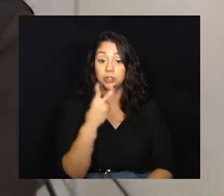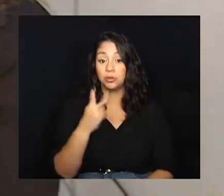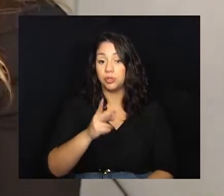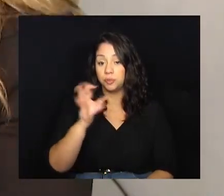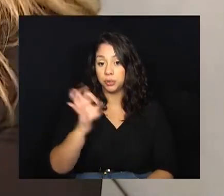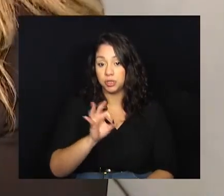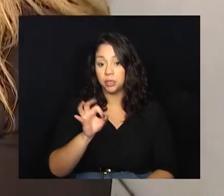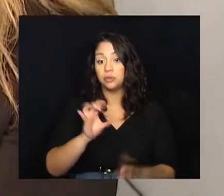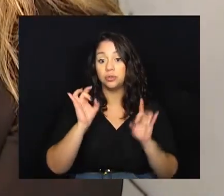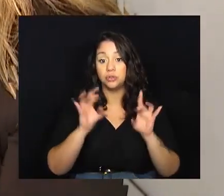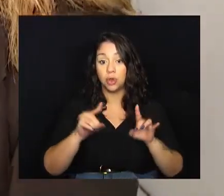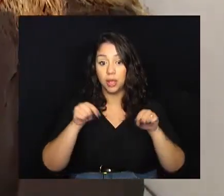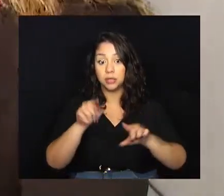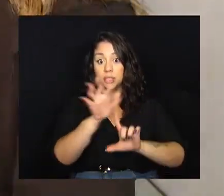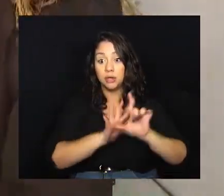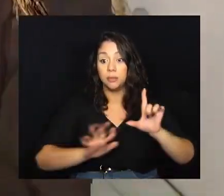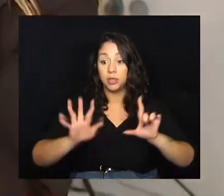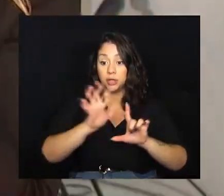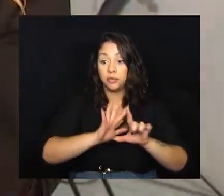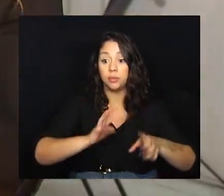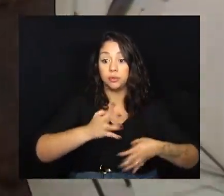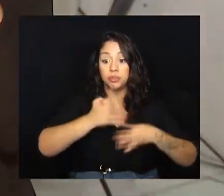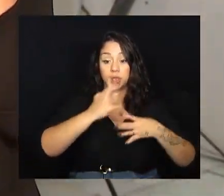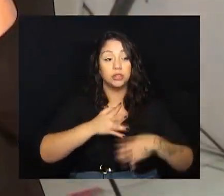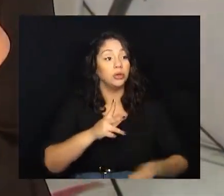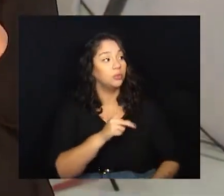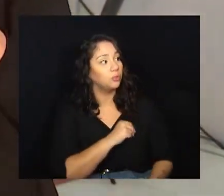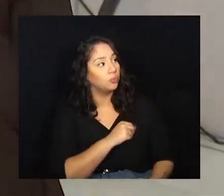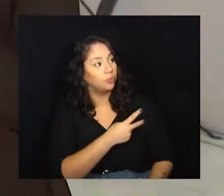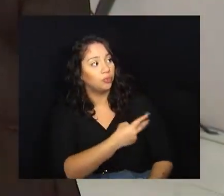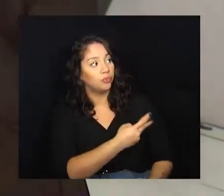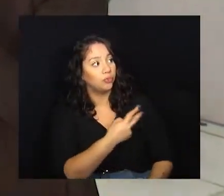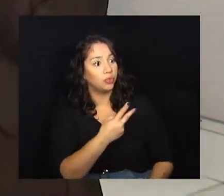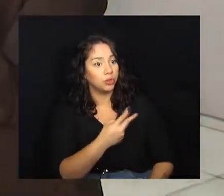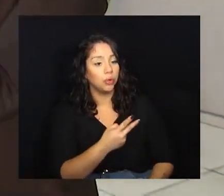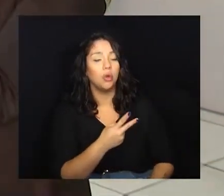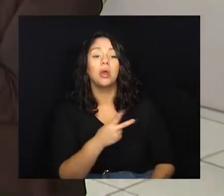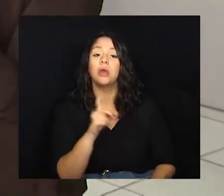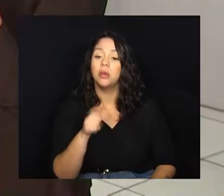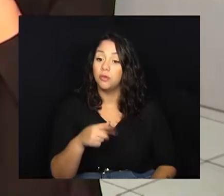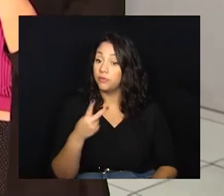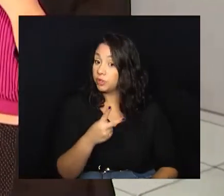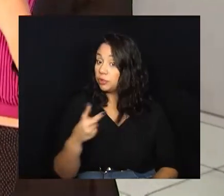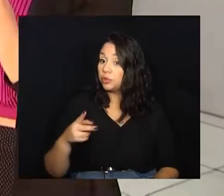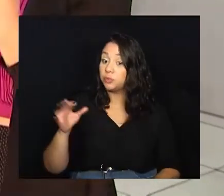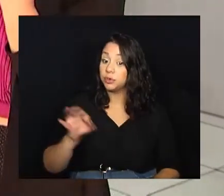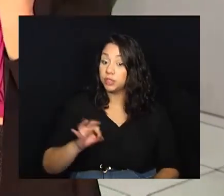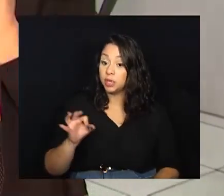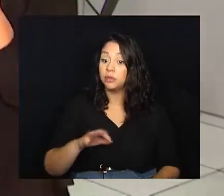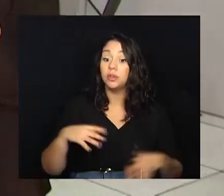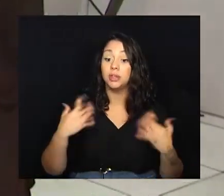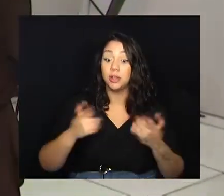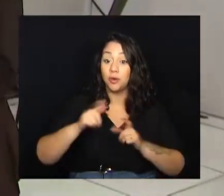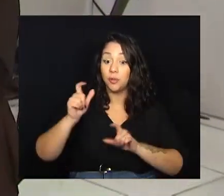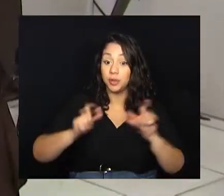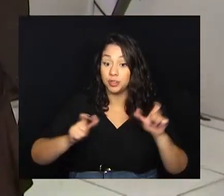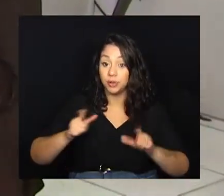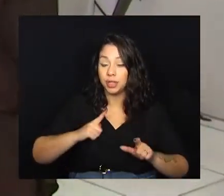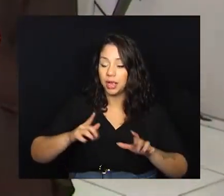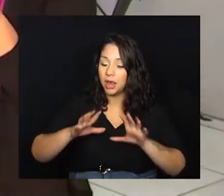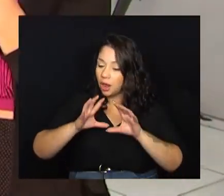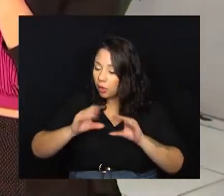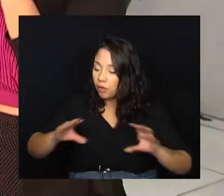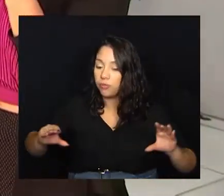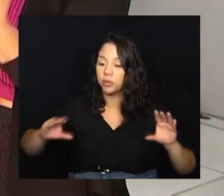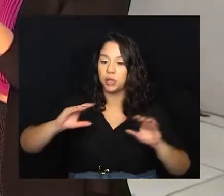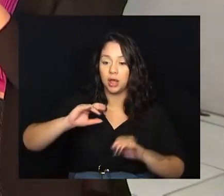só nessa plataforma de chat quer gente exato em 2023-22% quer dizer as pessoas estão se ambientando né com